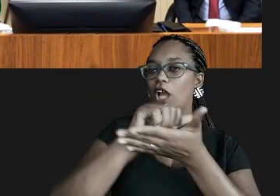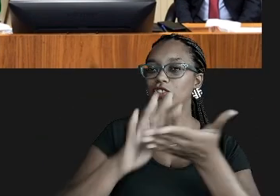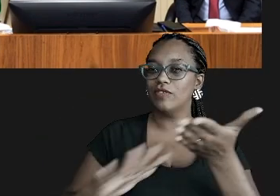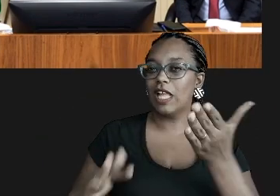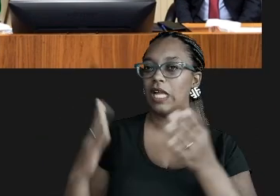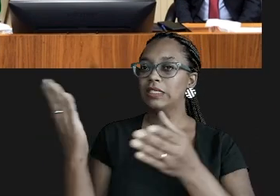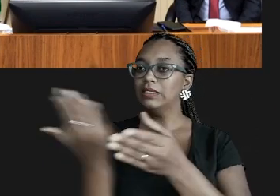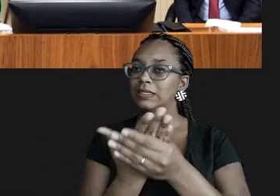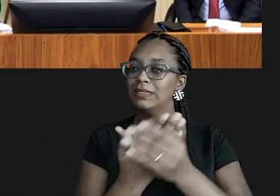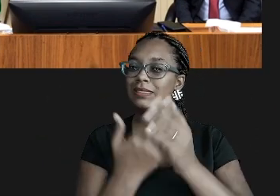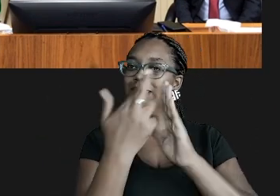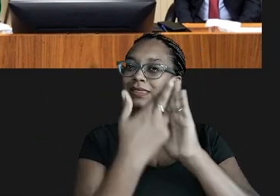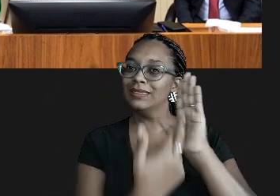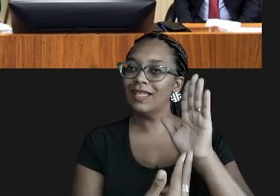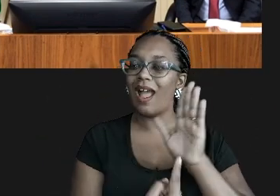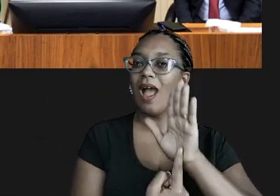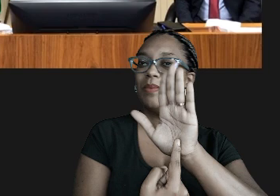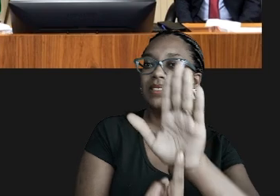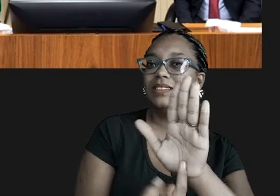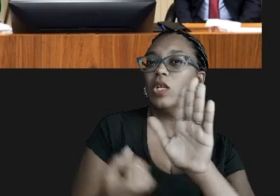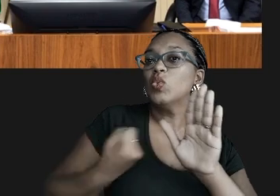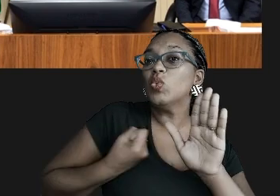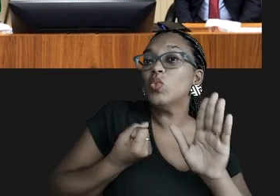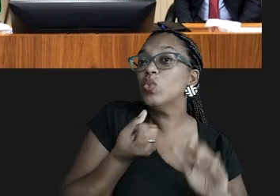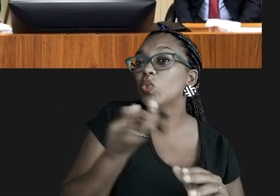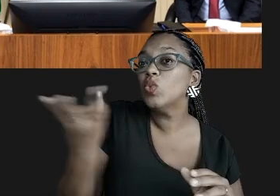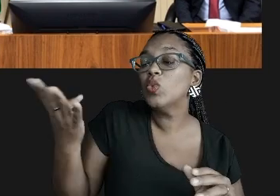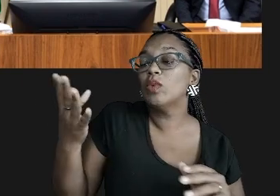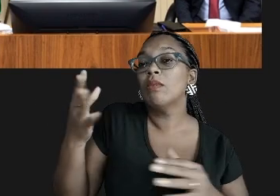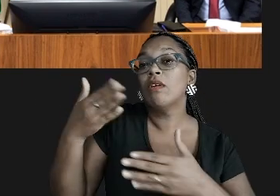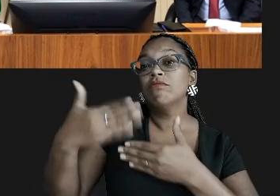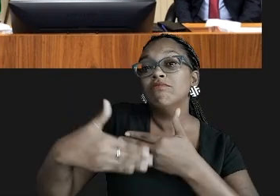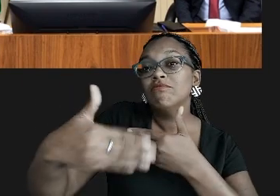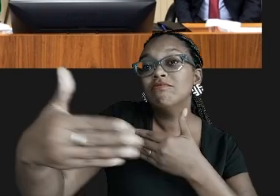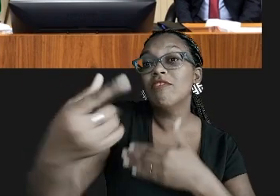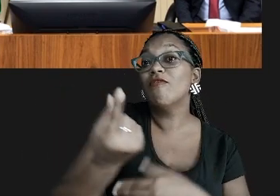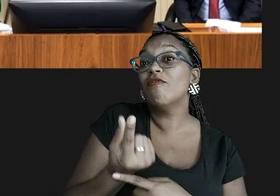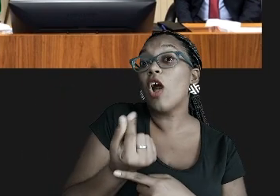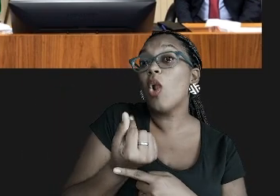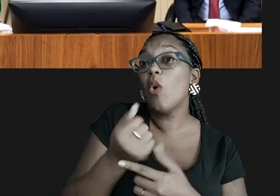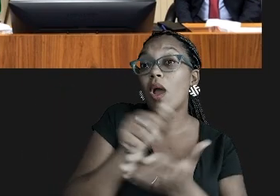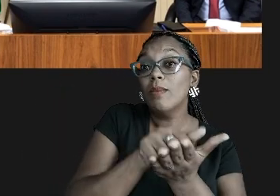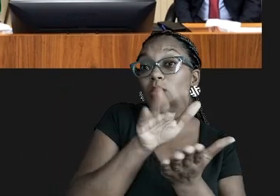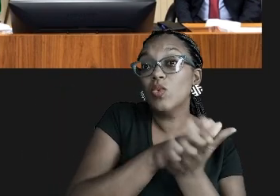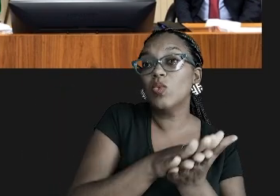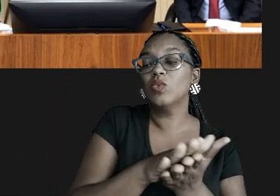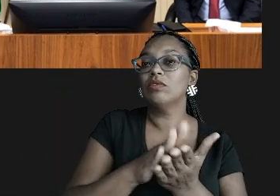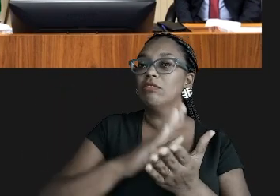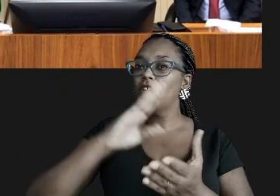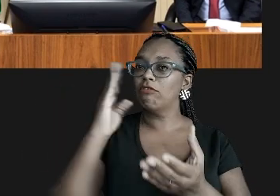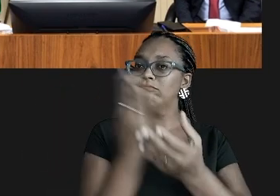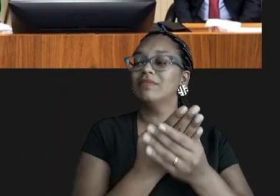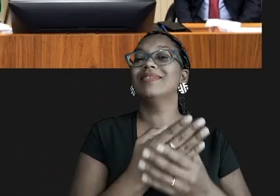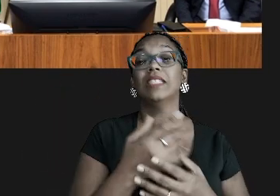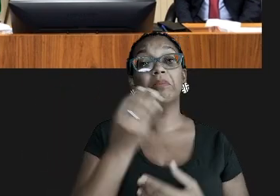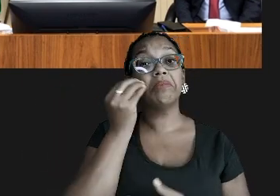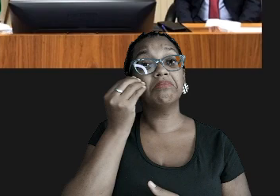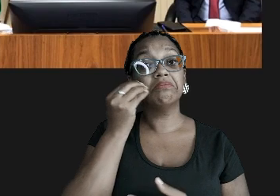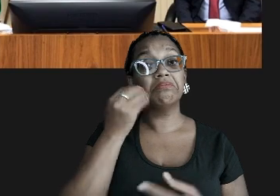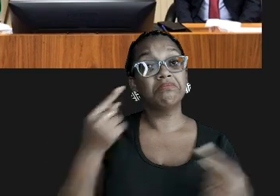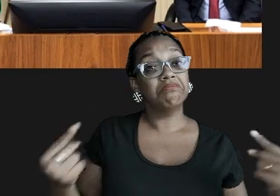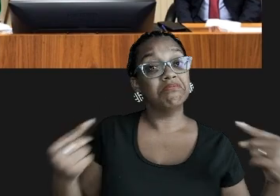sensacionadora apresentar um pouco dos nossos números dos nossos processos um pouco do valor das multas que vem sendo aplicadas para ver se a gente consegue